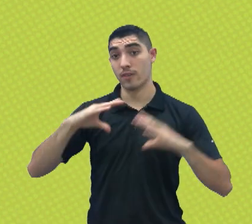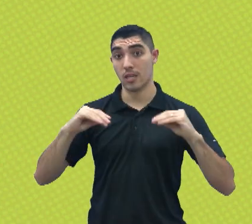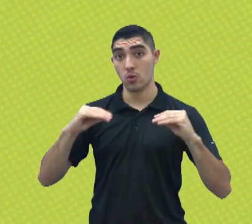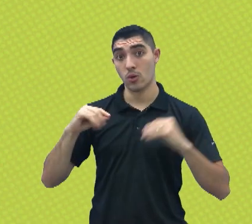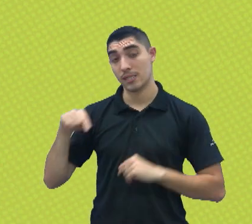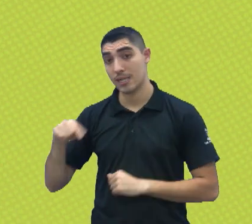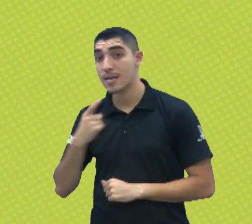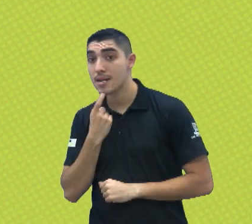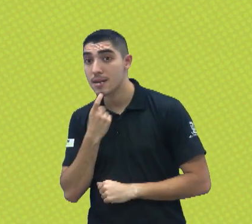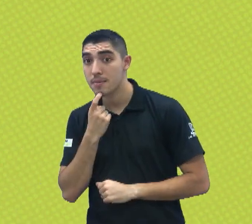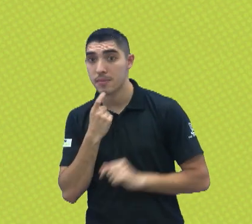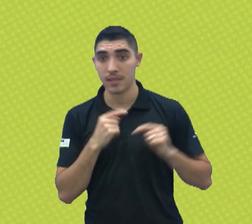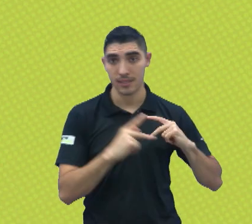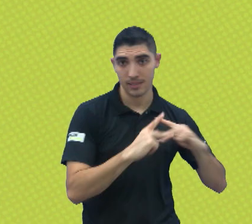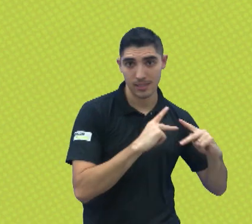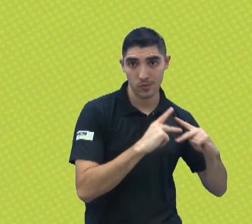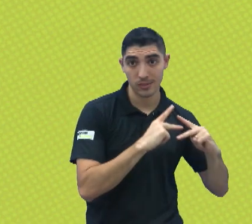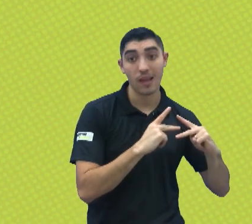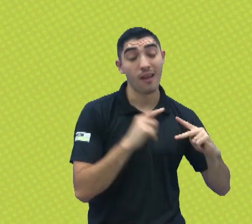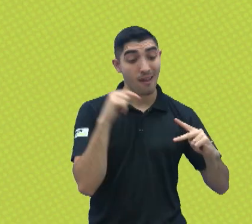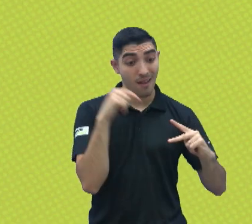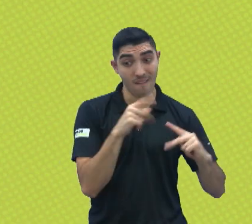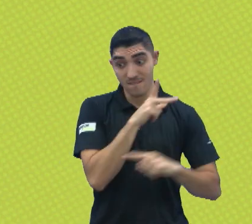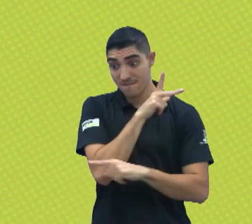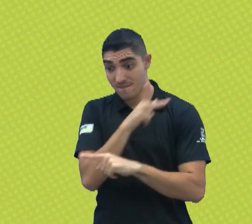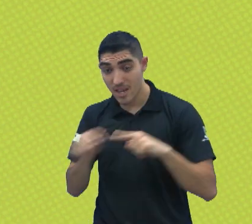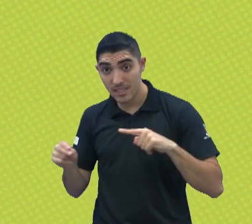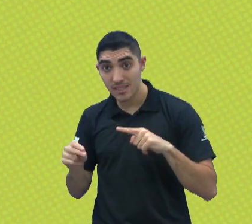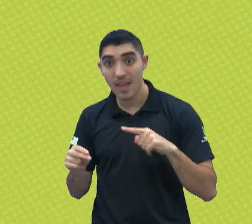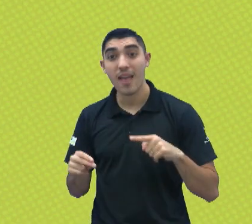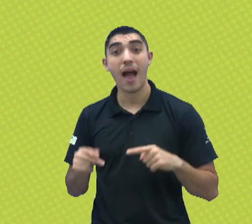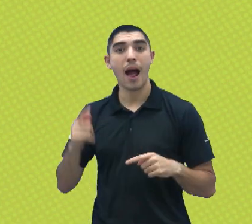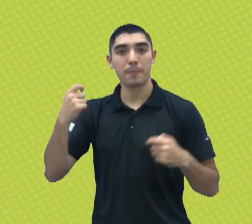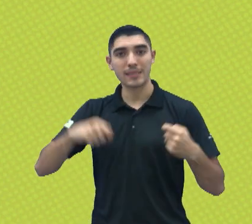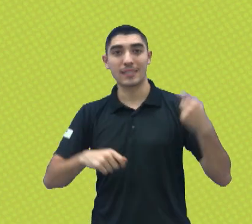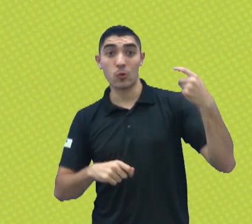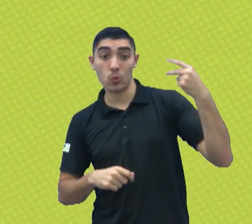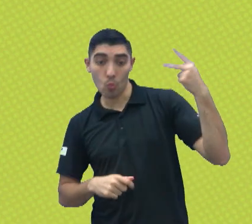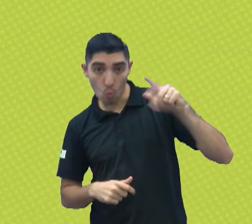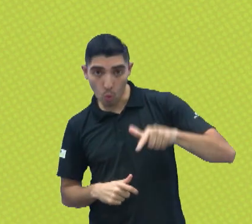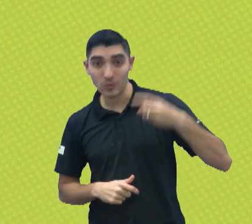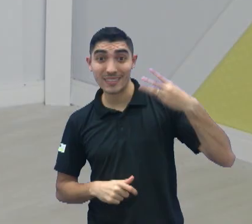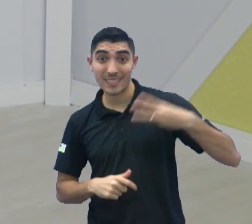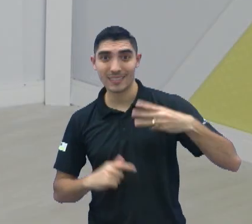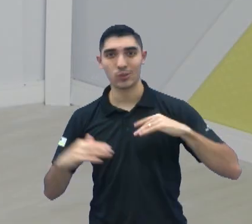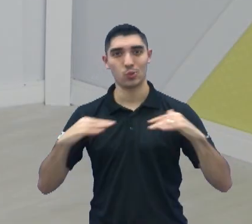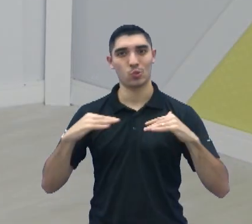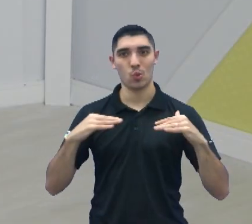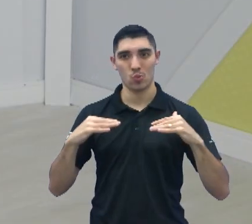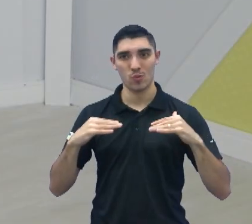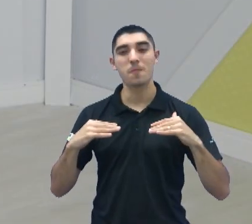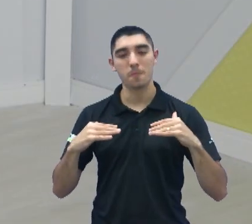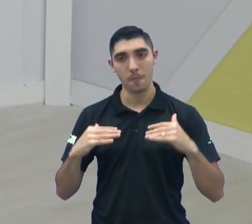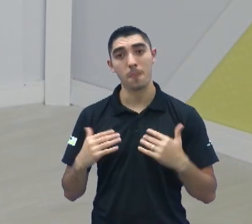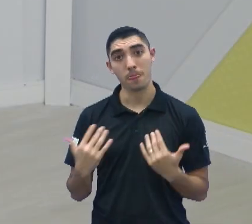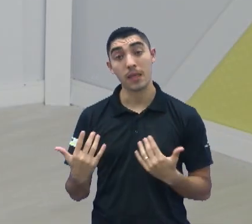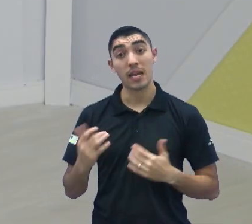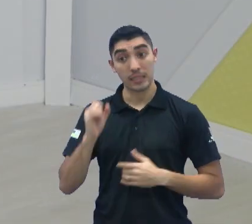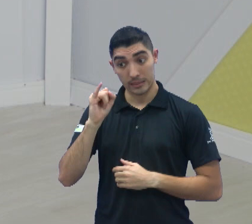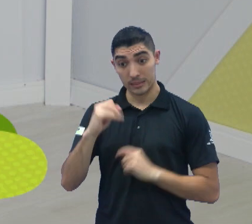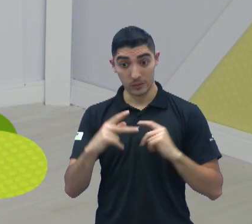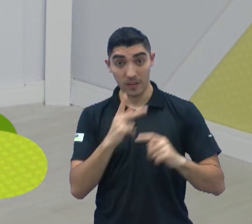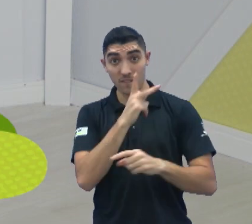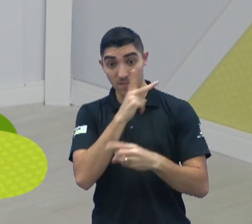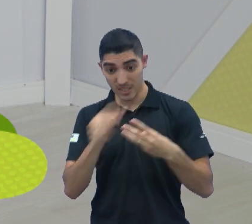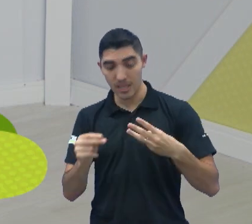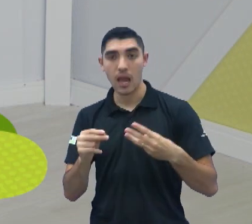São José. Como eu disse, São José precisa vencer, se vencer, obriga o Golden Set. Se o Campinas vencer na partida regular, faz 2-0, estará em mais